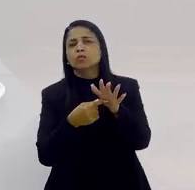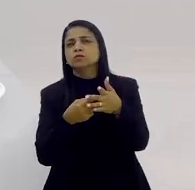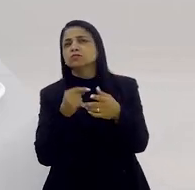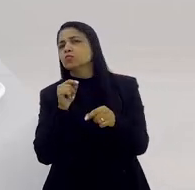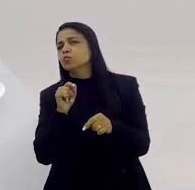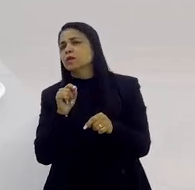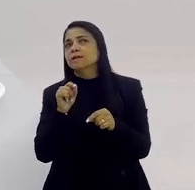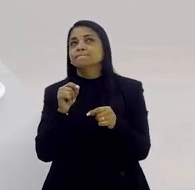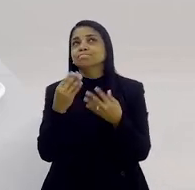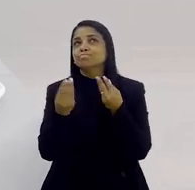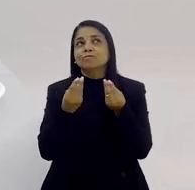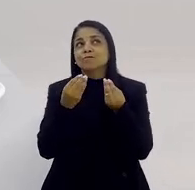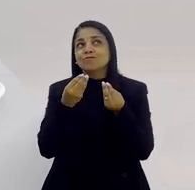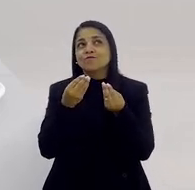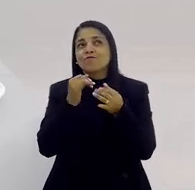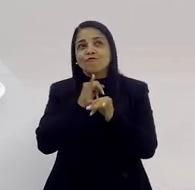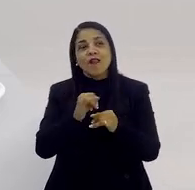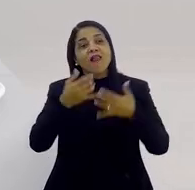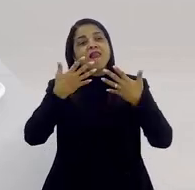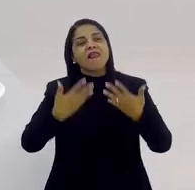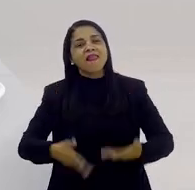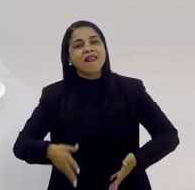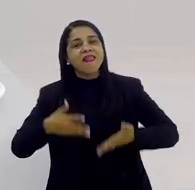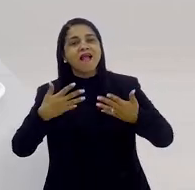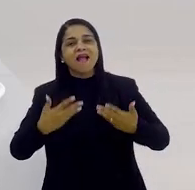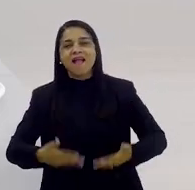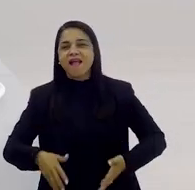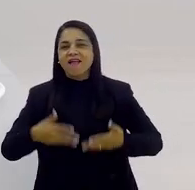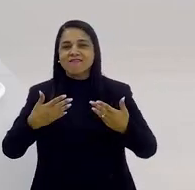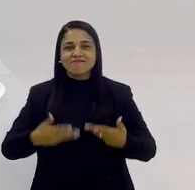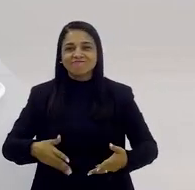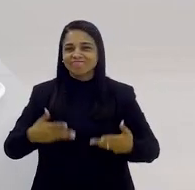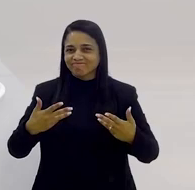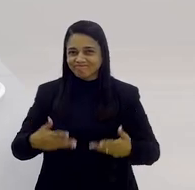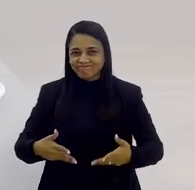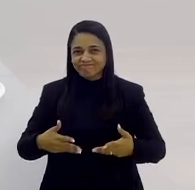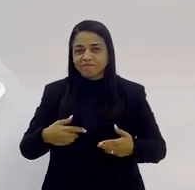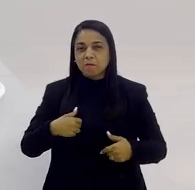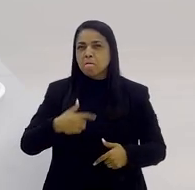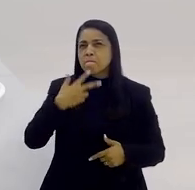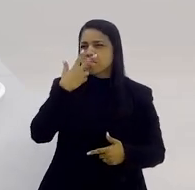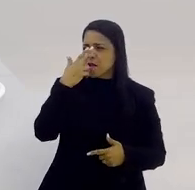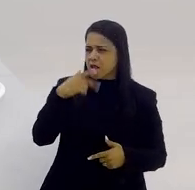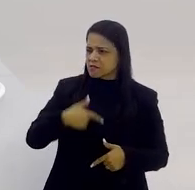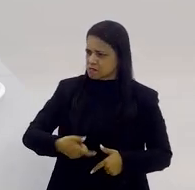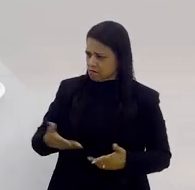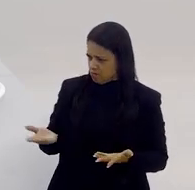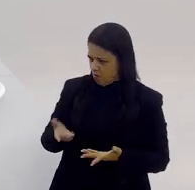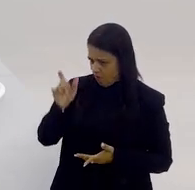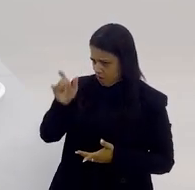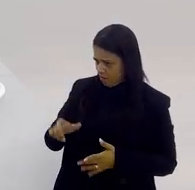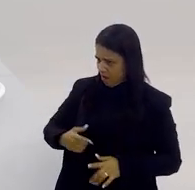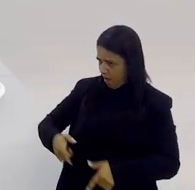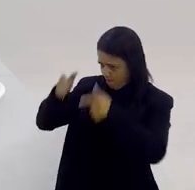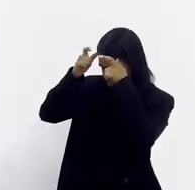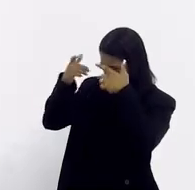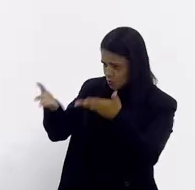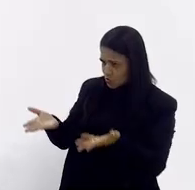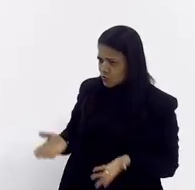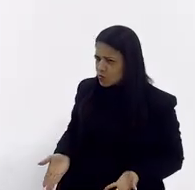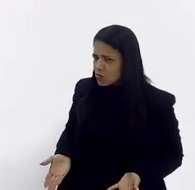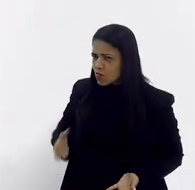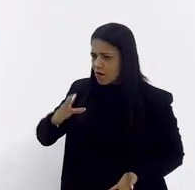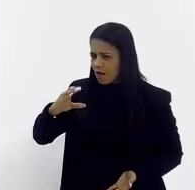como é que eu vou dizer de uma forma mais leve porque é uma coisa que todo mundo fala parece que tá com Capiroto gente hoje não